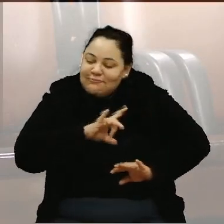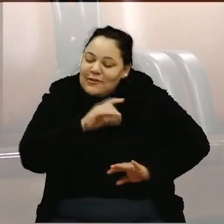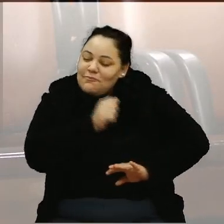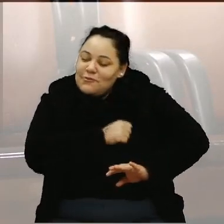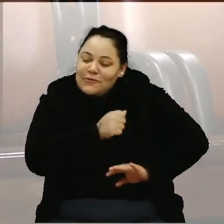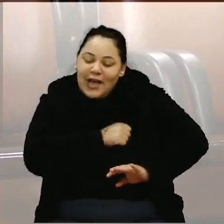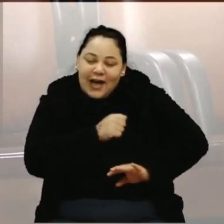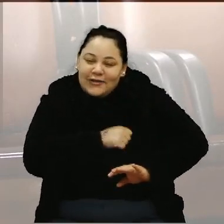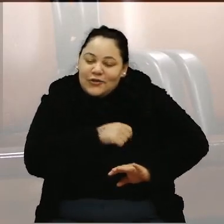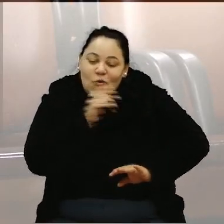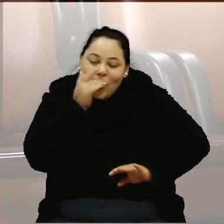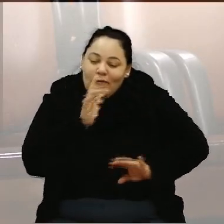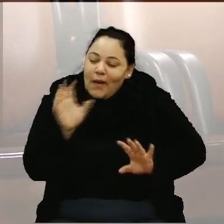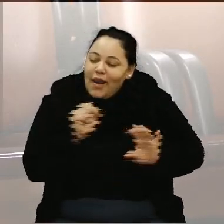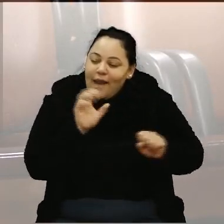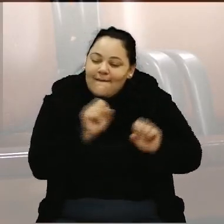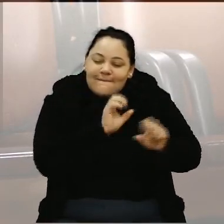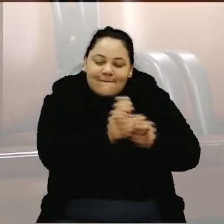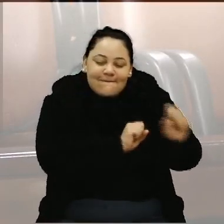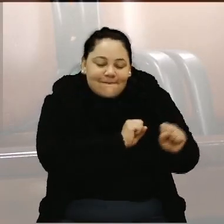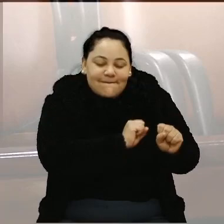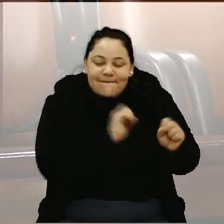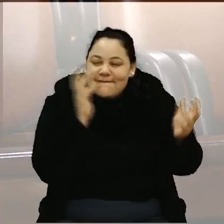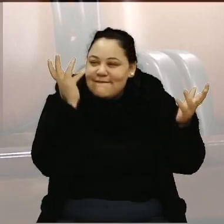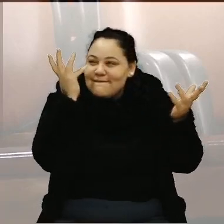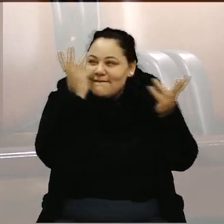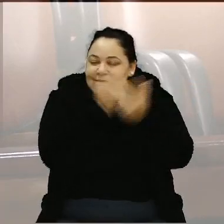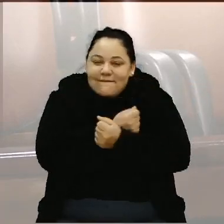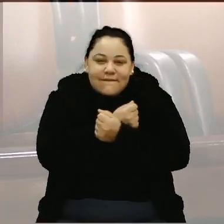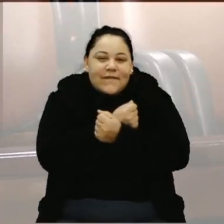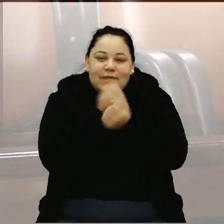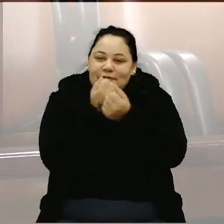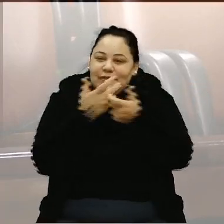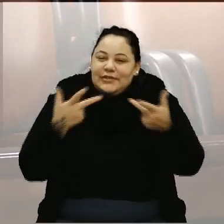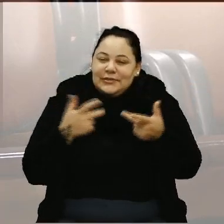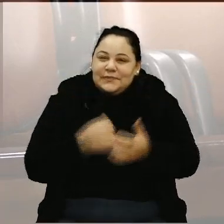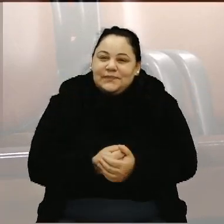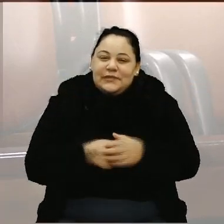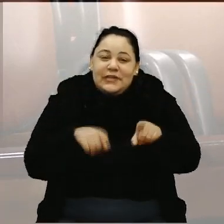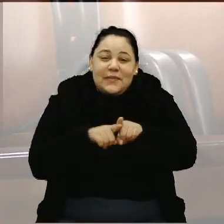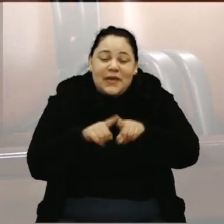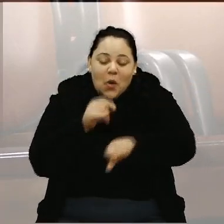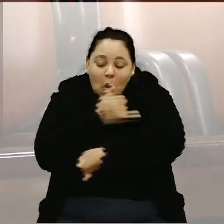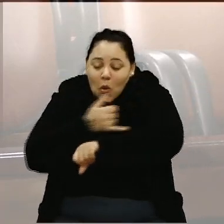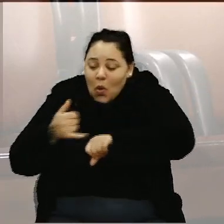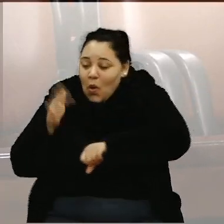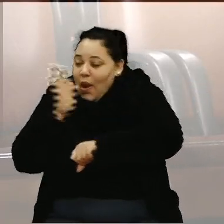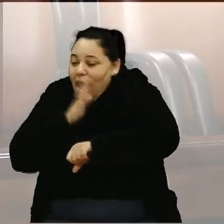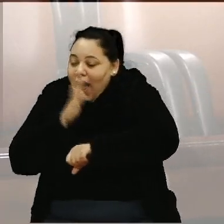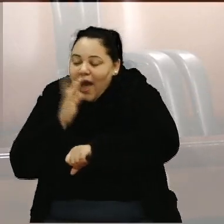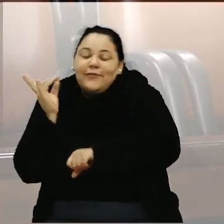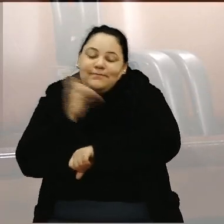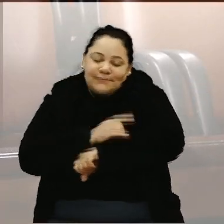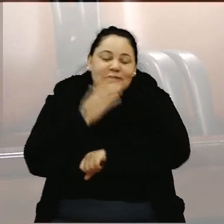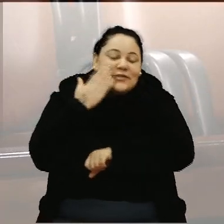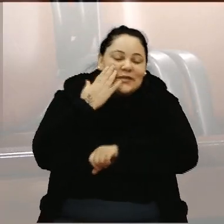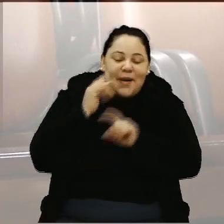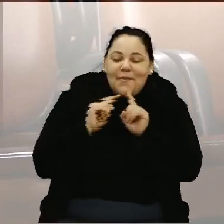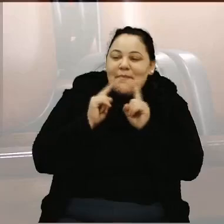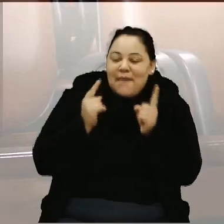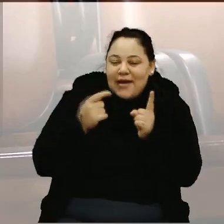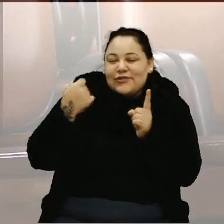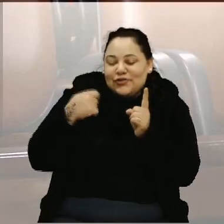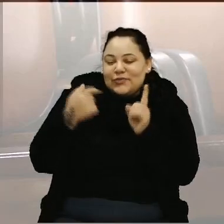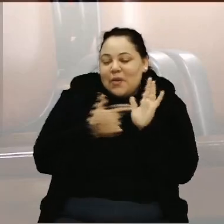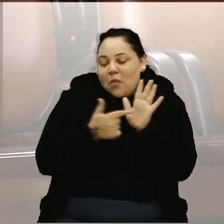e belezas dos detalhes, que a velocidade dos dias impede de serem capturadas e assimiladas. Com essa obra, o autor realiza